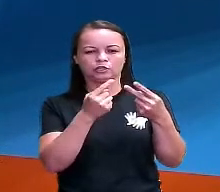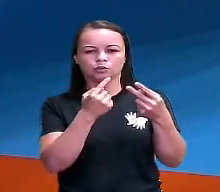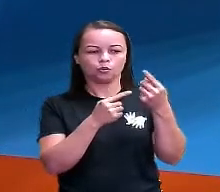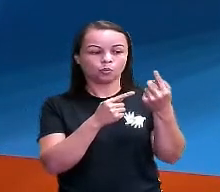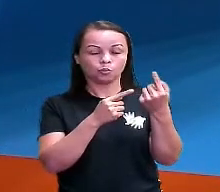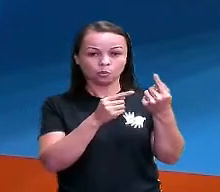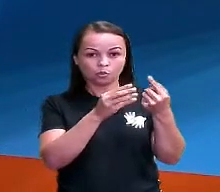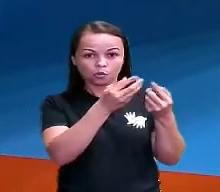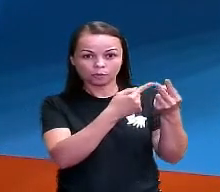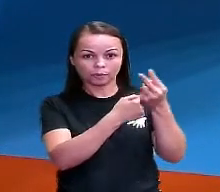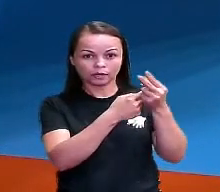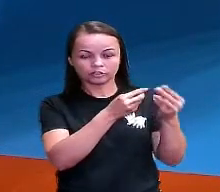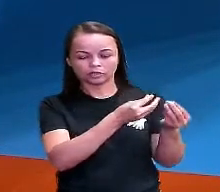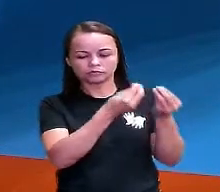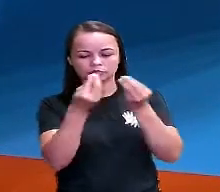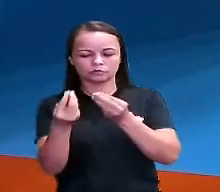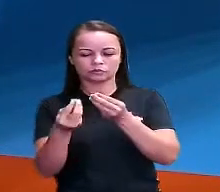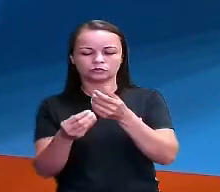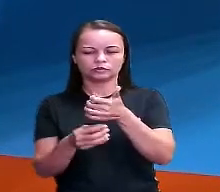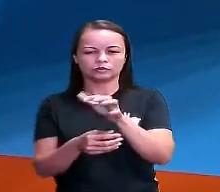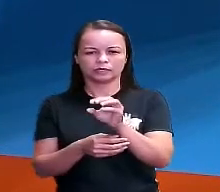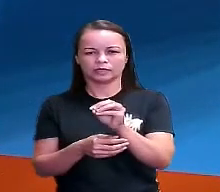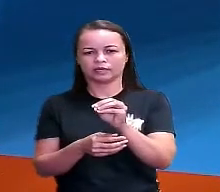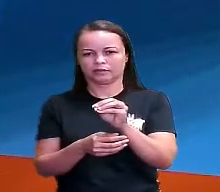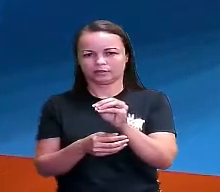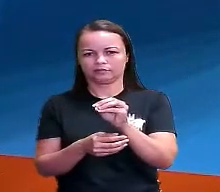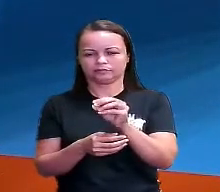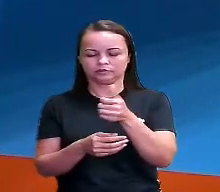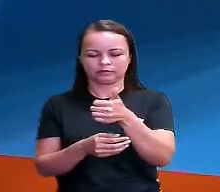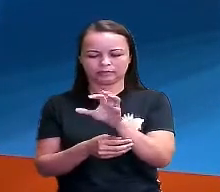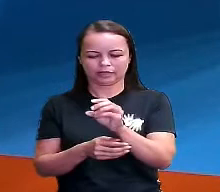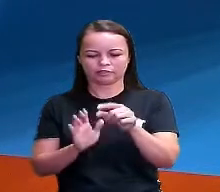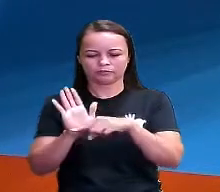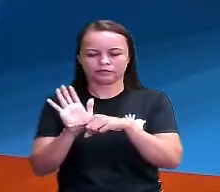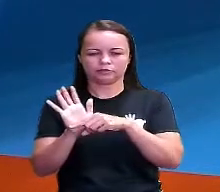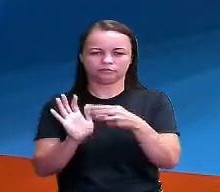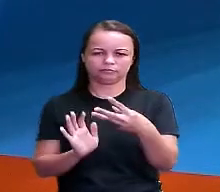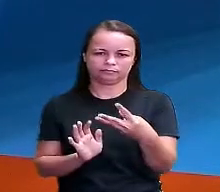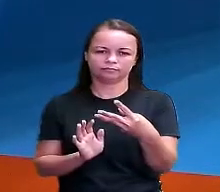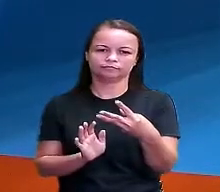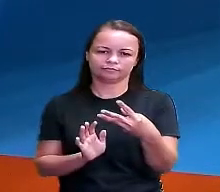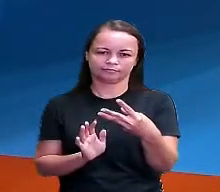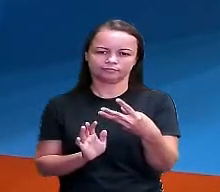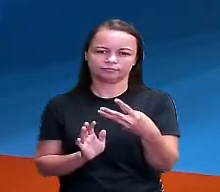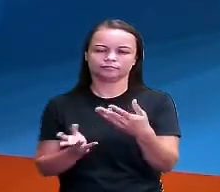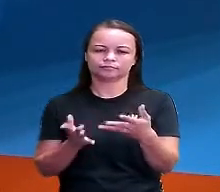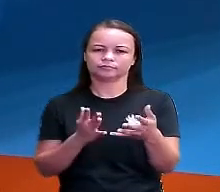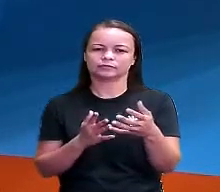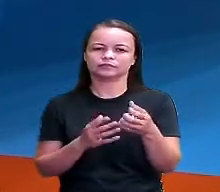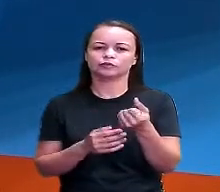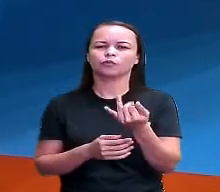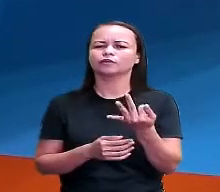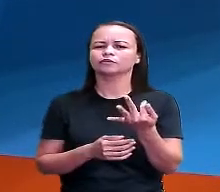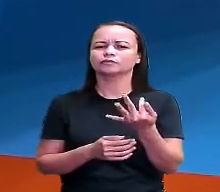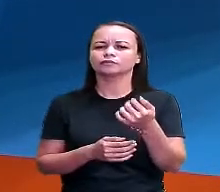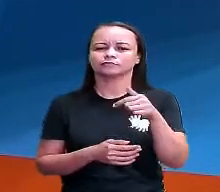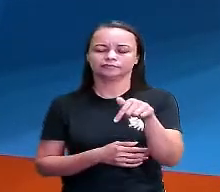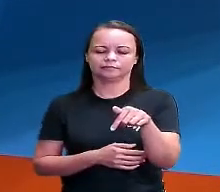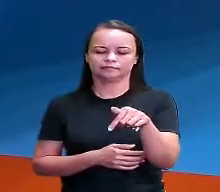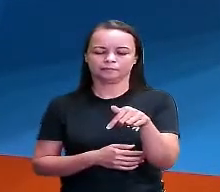Tá vendo? E aí ficou 10 menos 3. 10 menos 3 dá